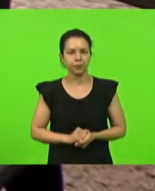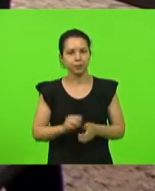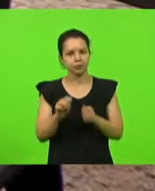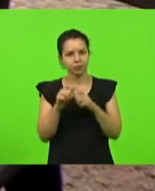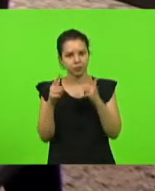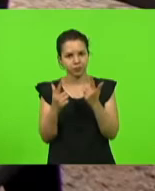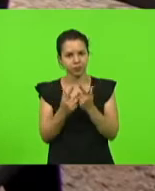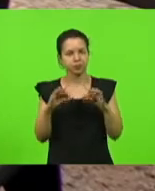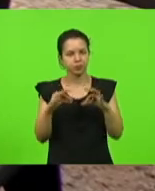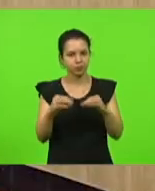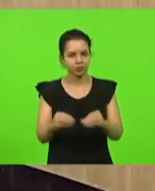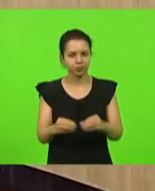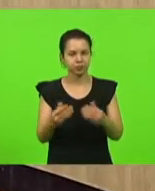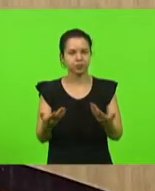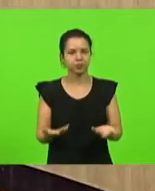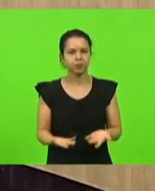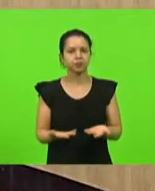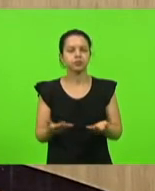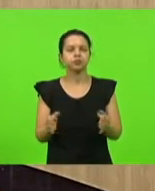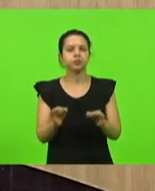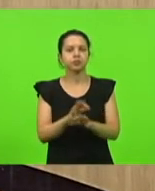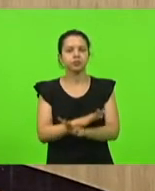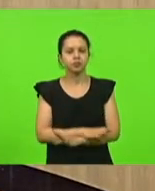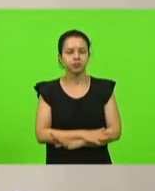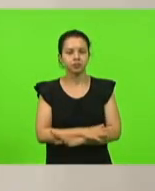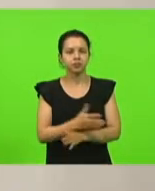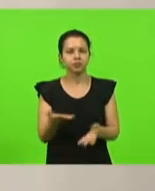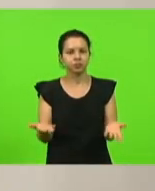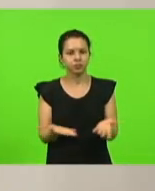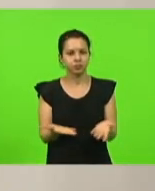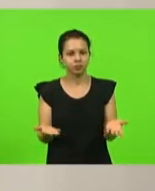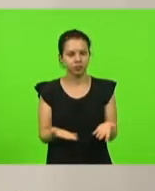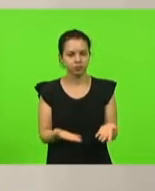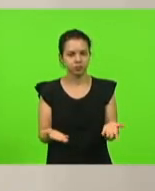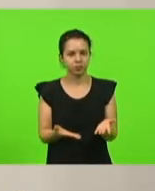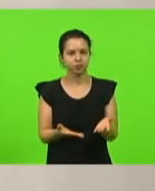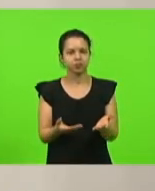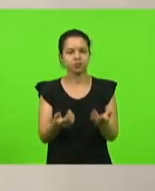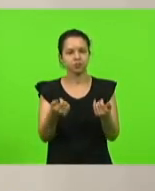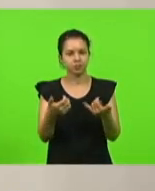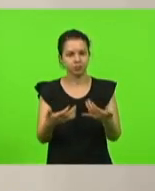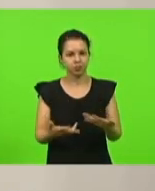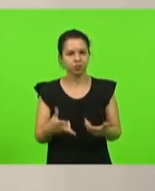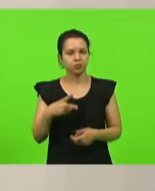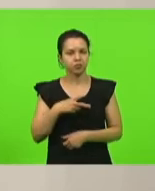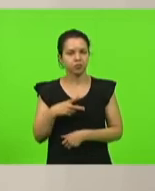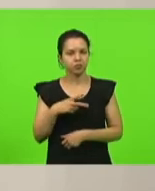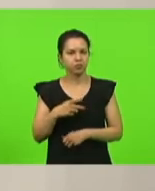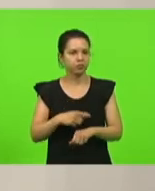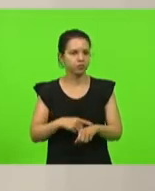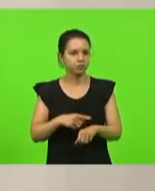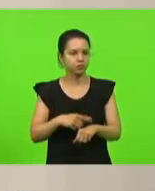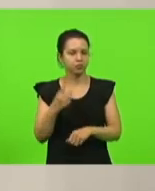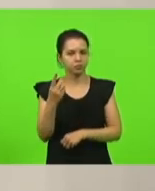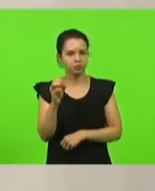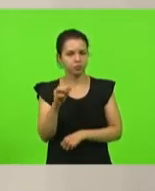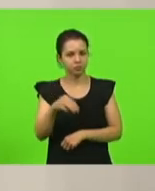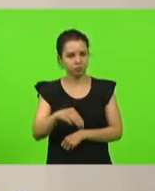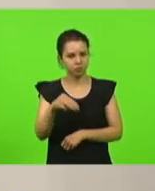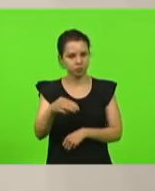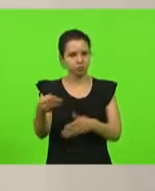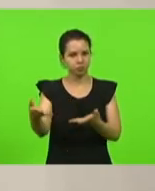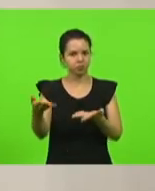legislativas. Muito obrigado. Fim da ordem do dia. Passamos às explicações pessoais. Pelo tempo de até 10 minutos, fará uso da palavra o deputado Maurício